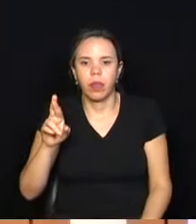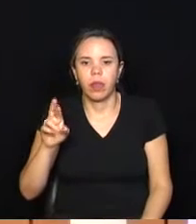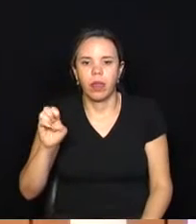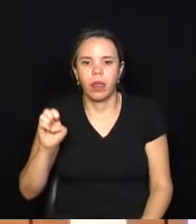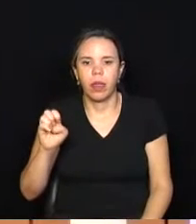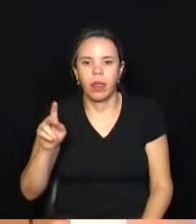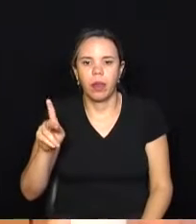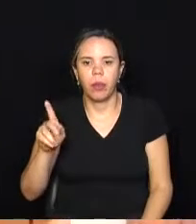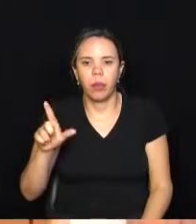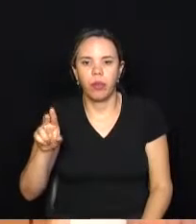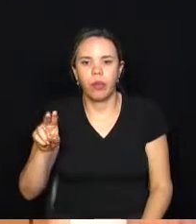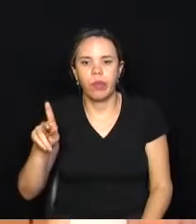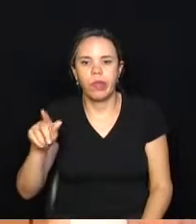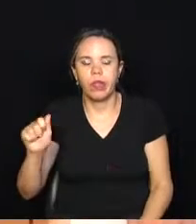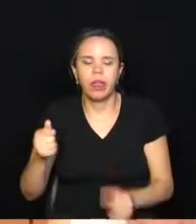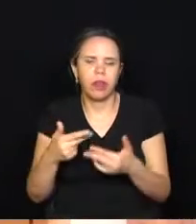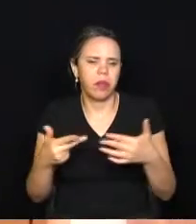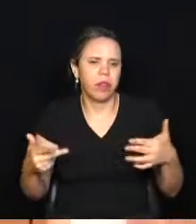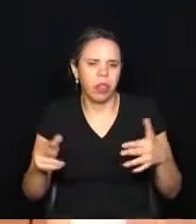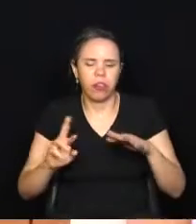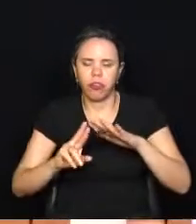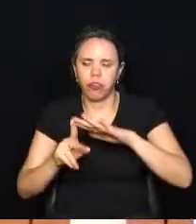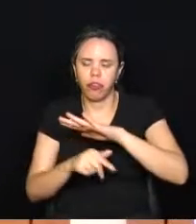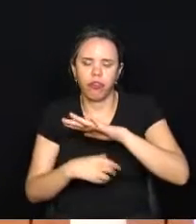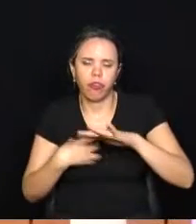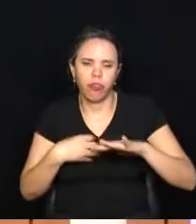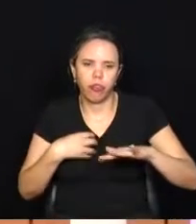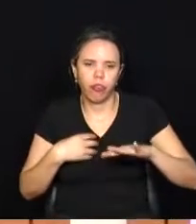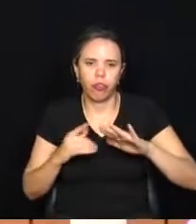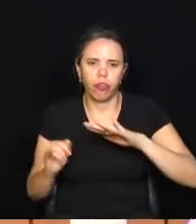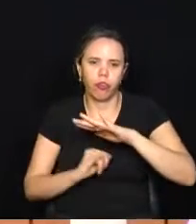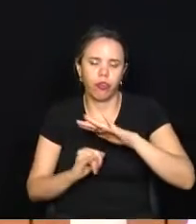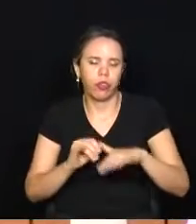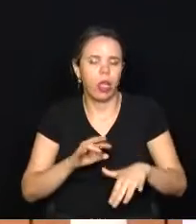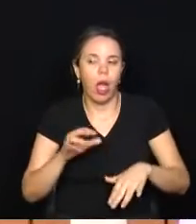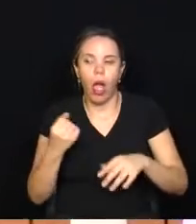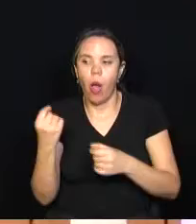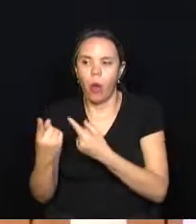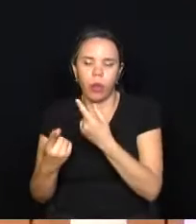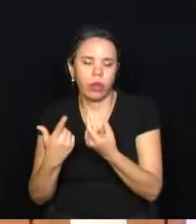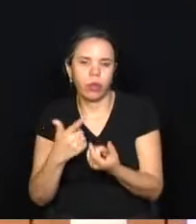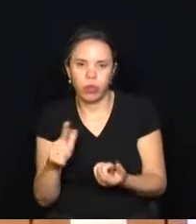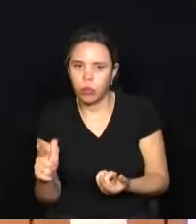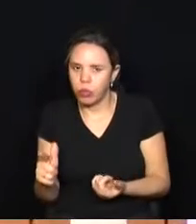questão da residência do idoso, né? Tem muitas casas que não são